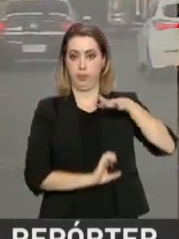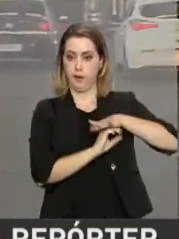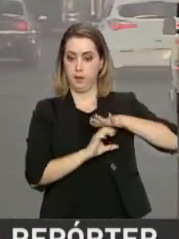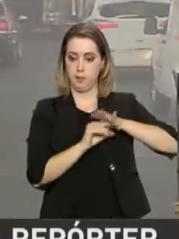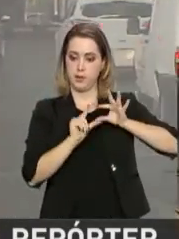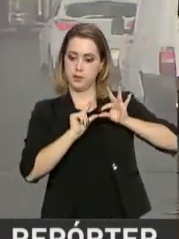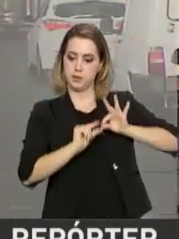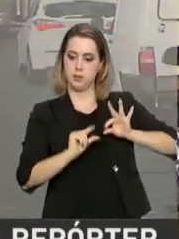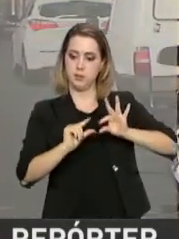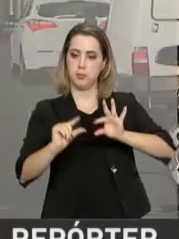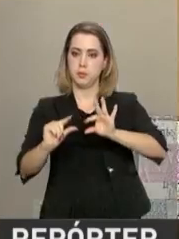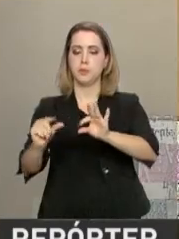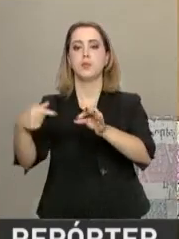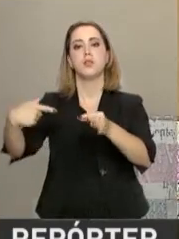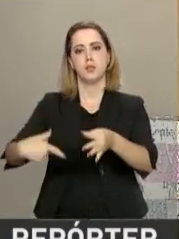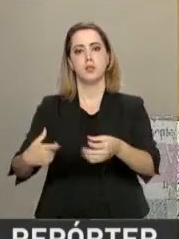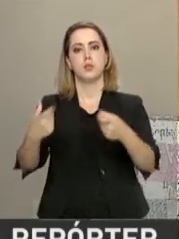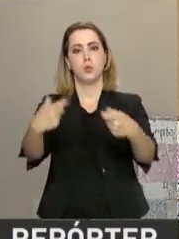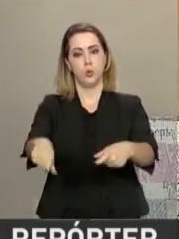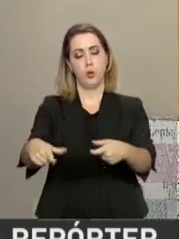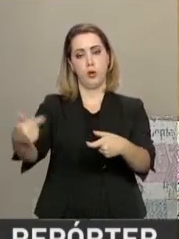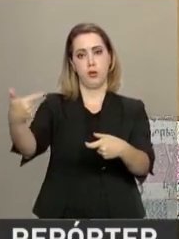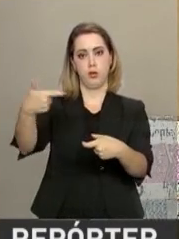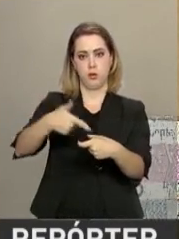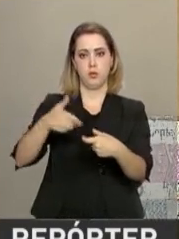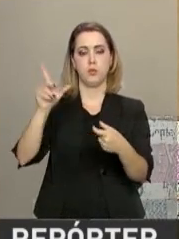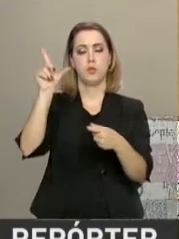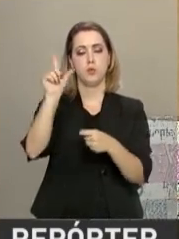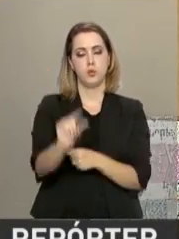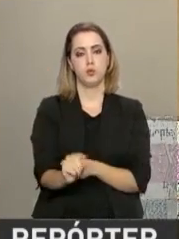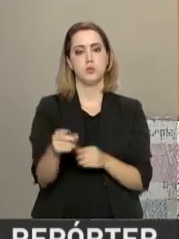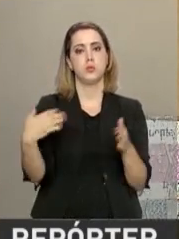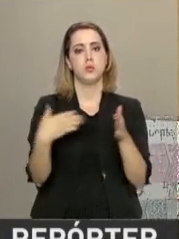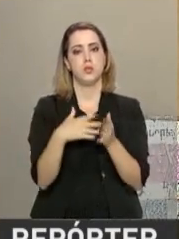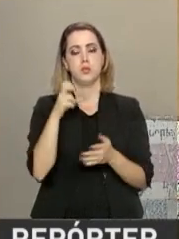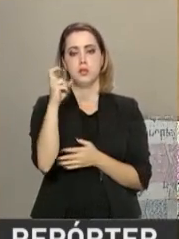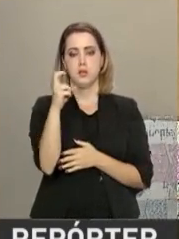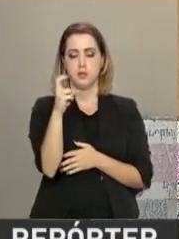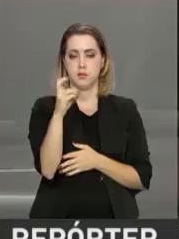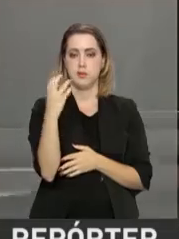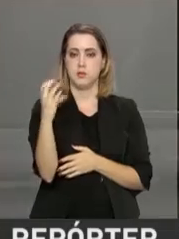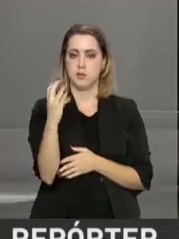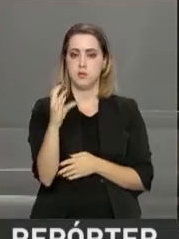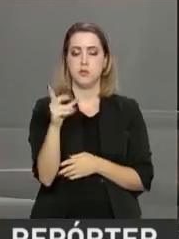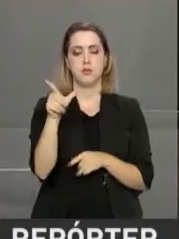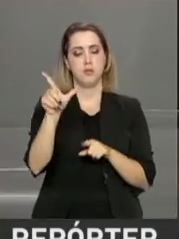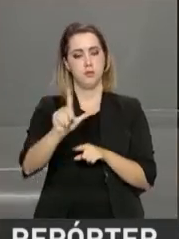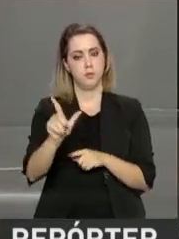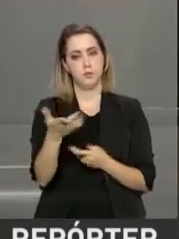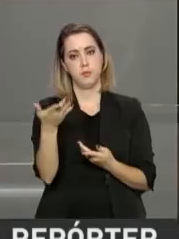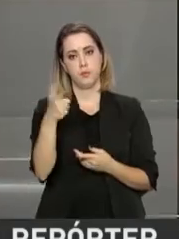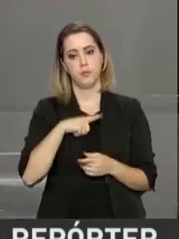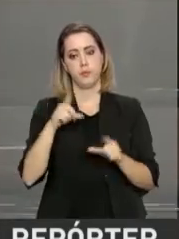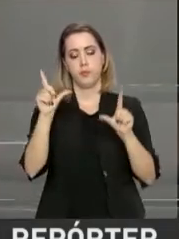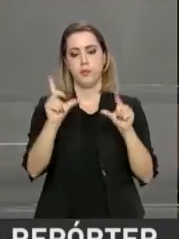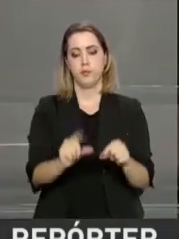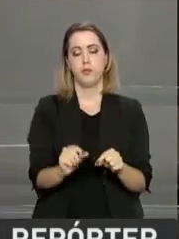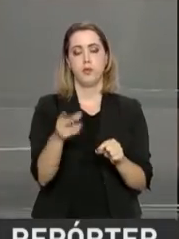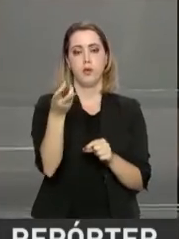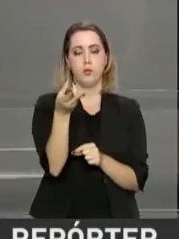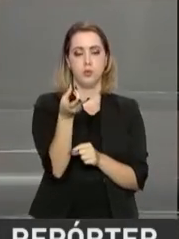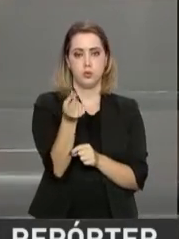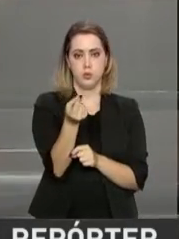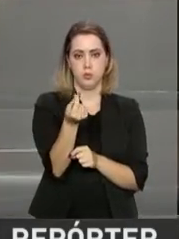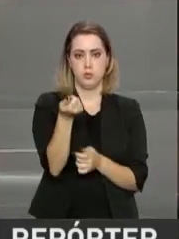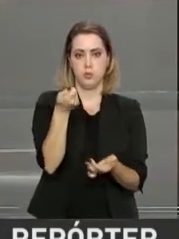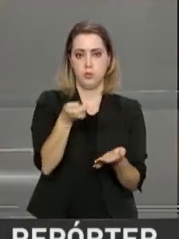Petrobras nas refinarias, o que pode gerar uma queda de até 5 centavos por litro. Retração no preço dos combustíveis é